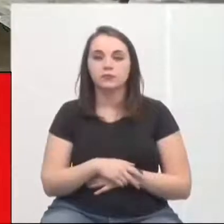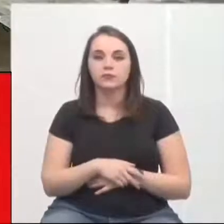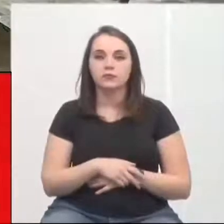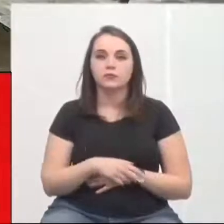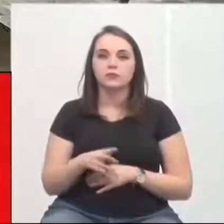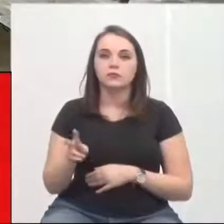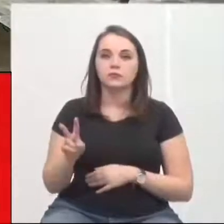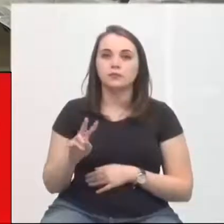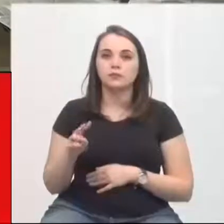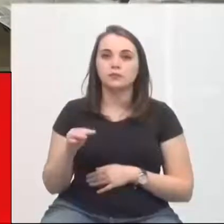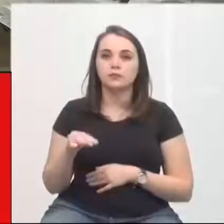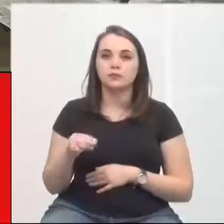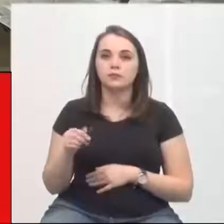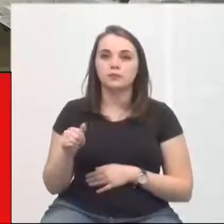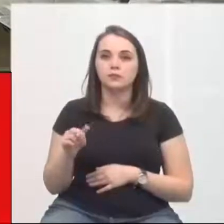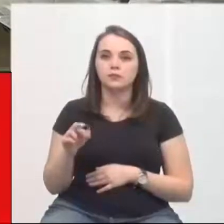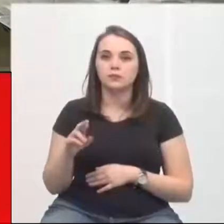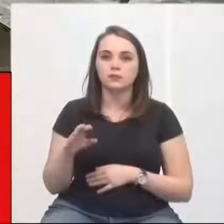Darós.